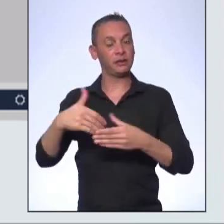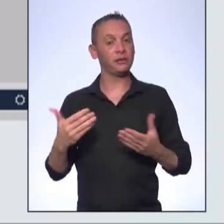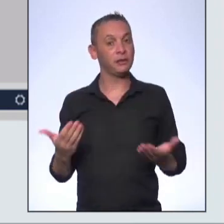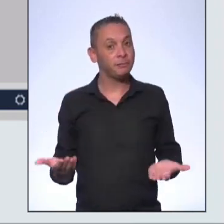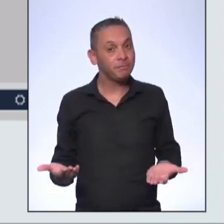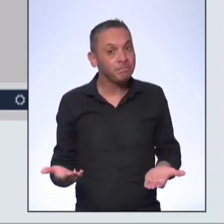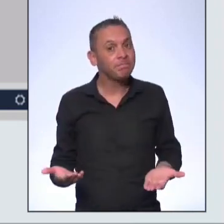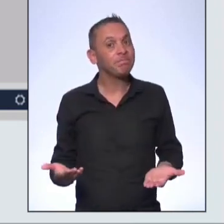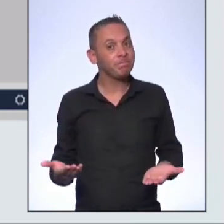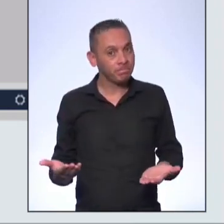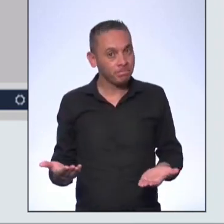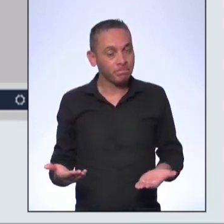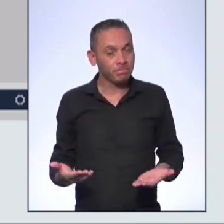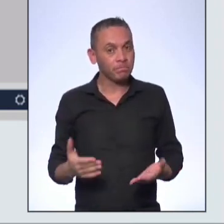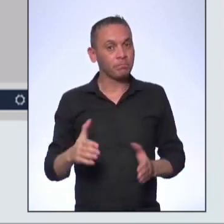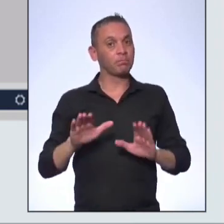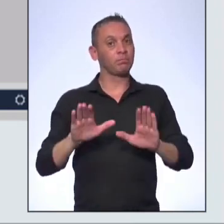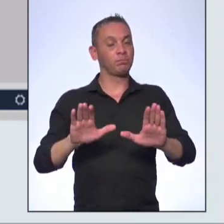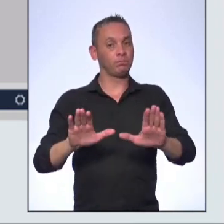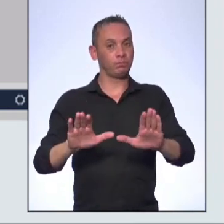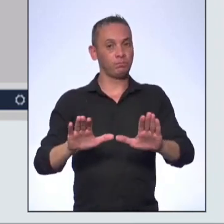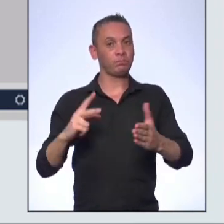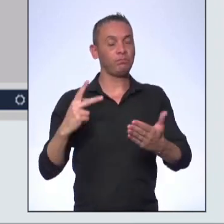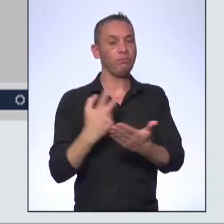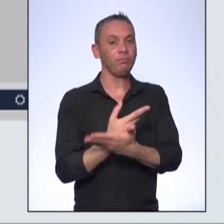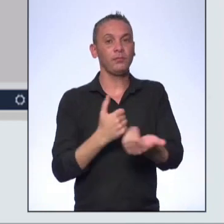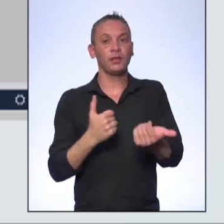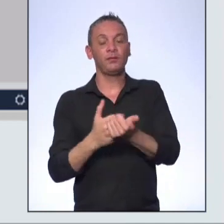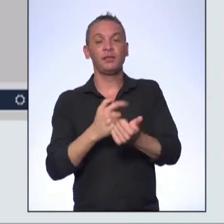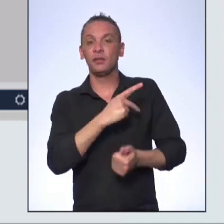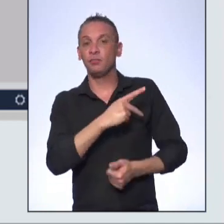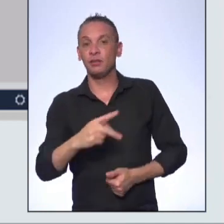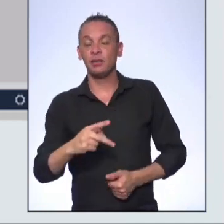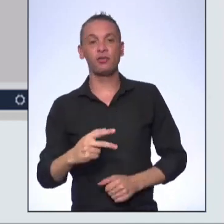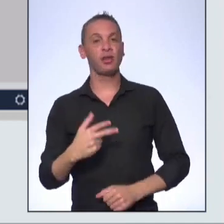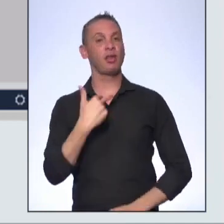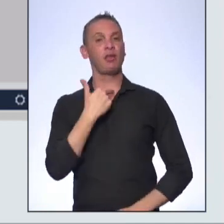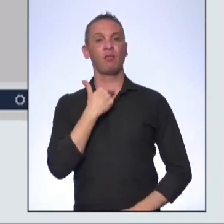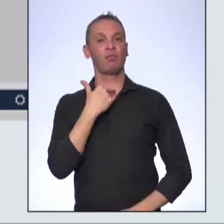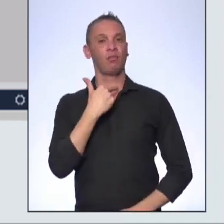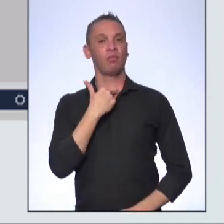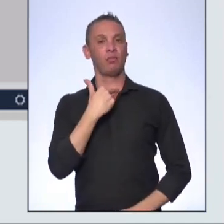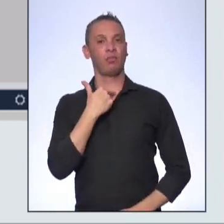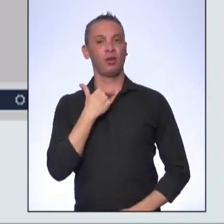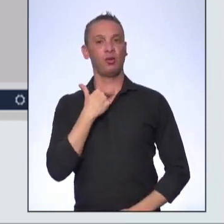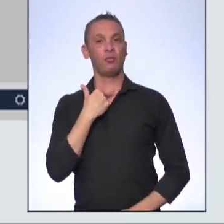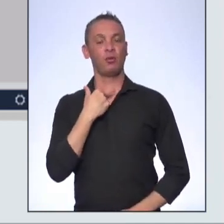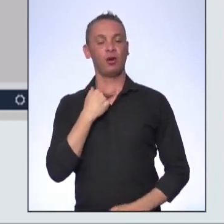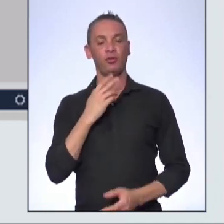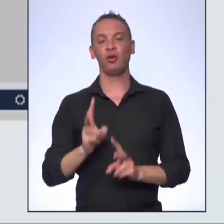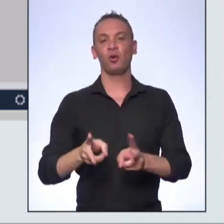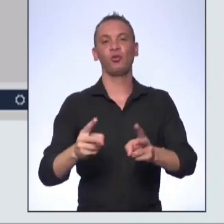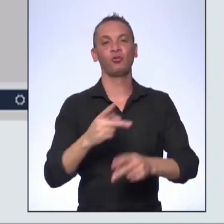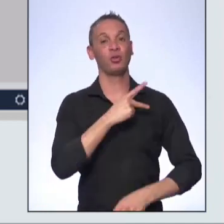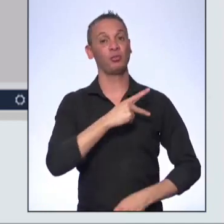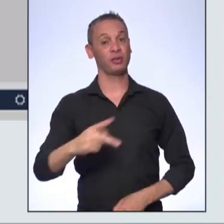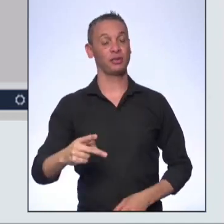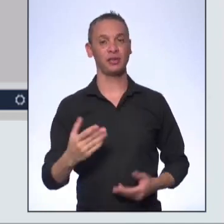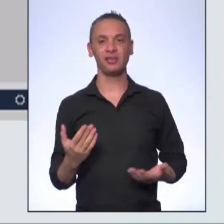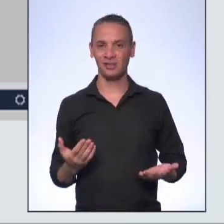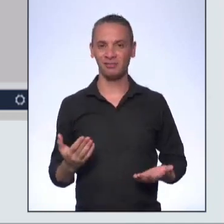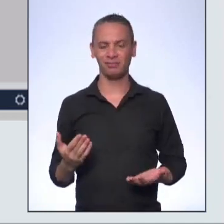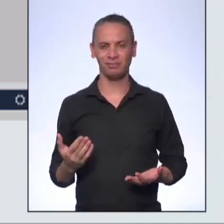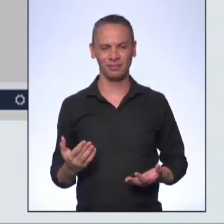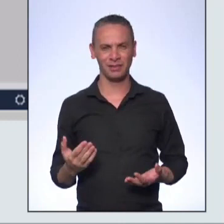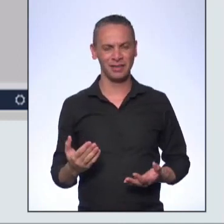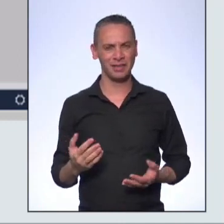Ou seja, nessa condição, o vice-presidente não poderia completar o restante do mandato. Essa não